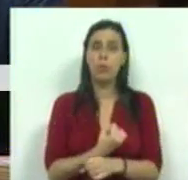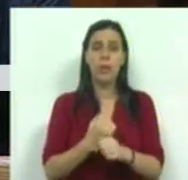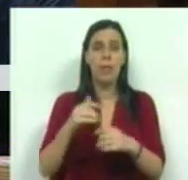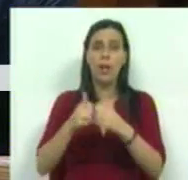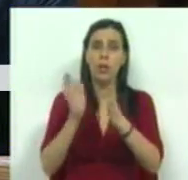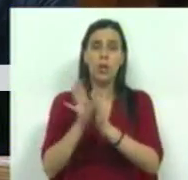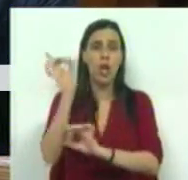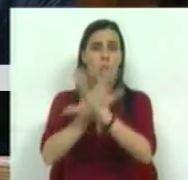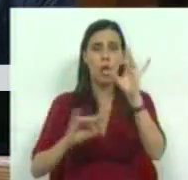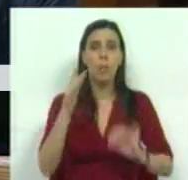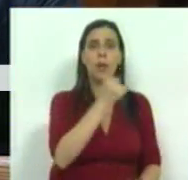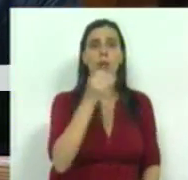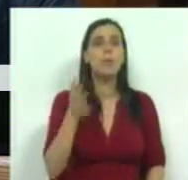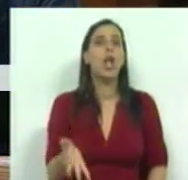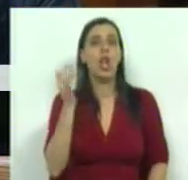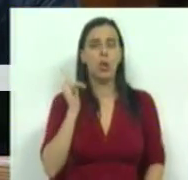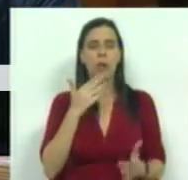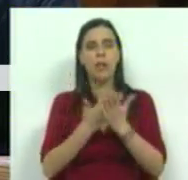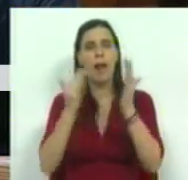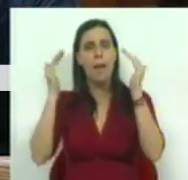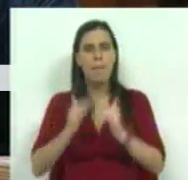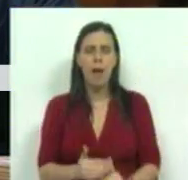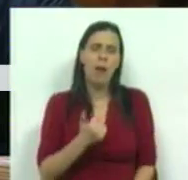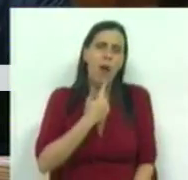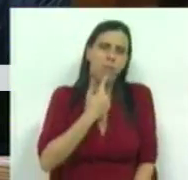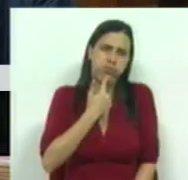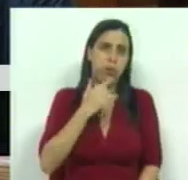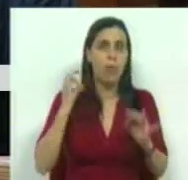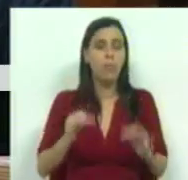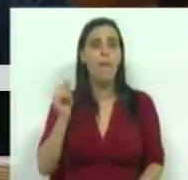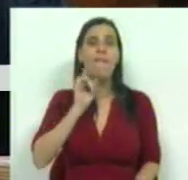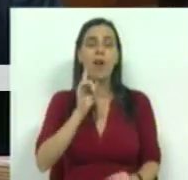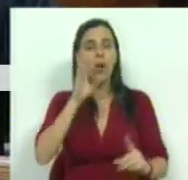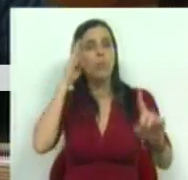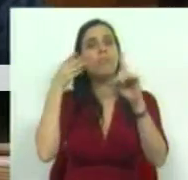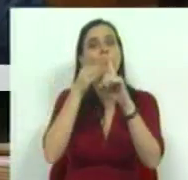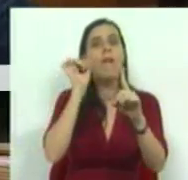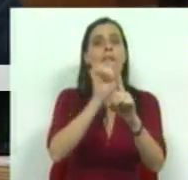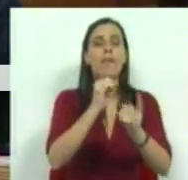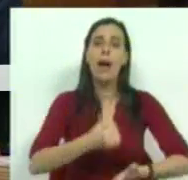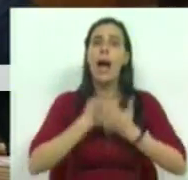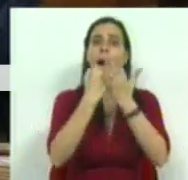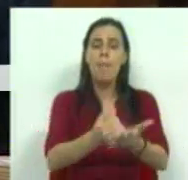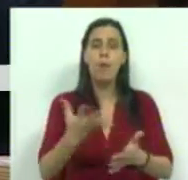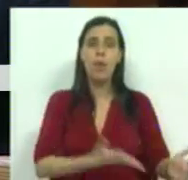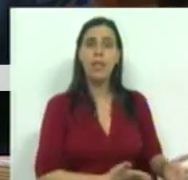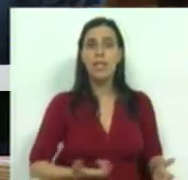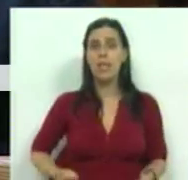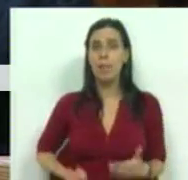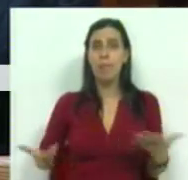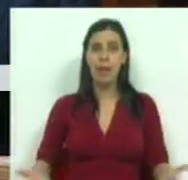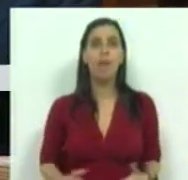de toda a Europa em 2012, e diminuir brutalmente as verbas destinadas ao apoio aos